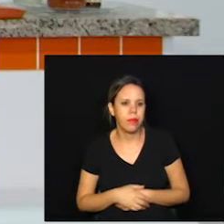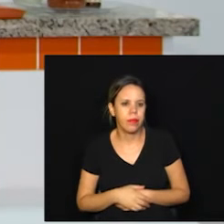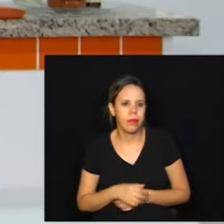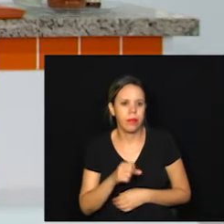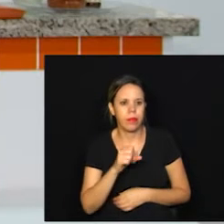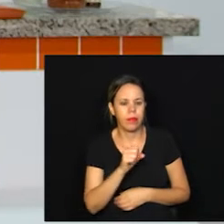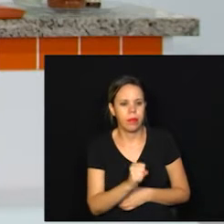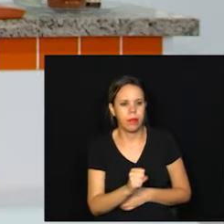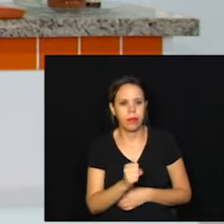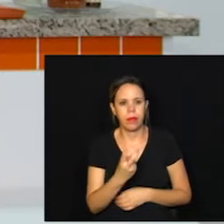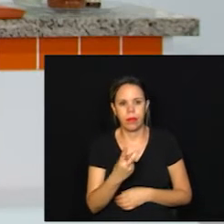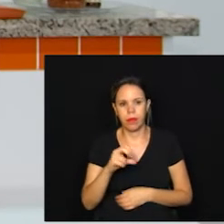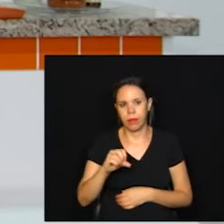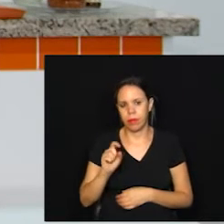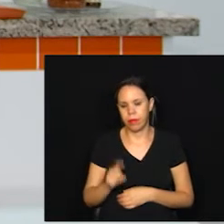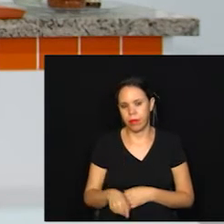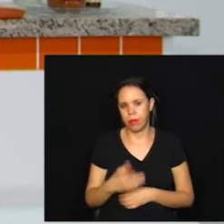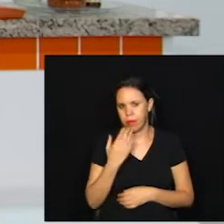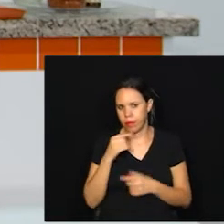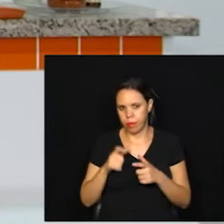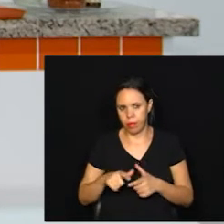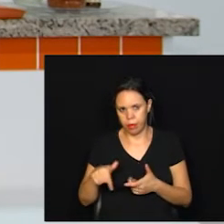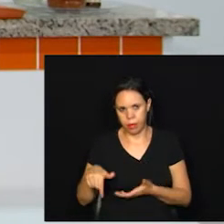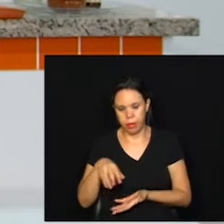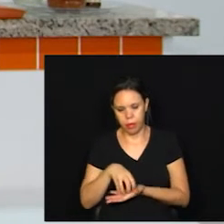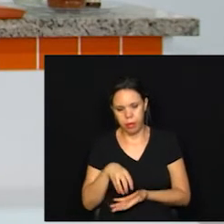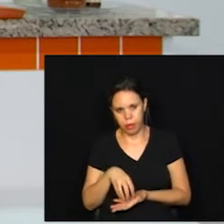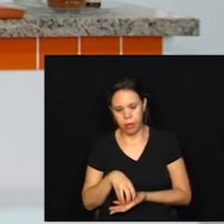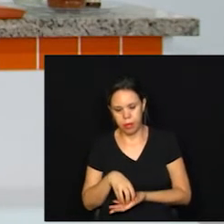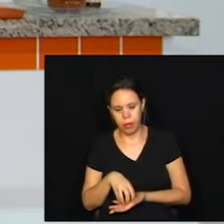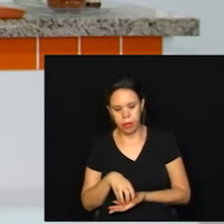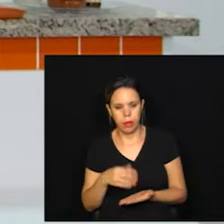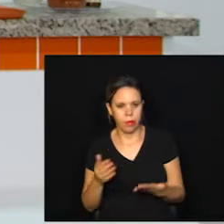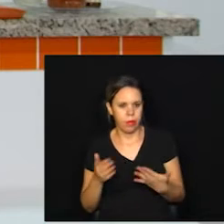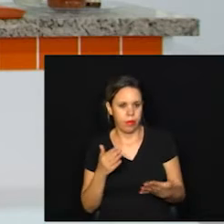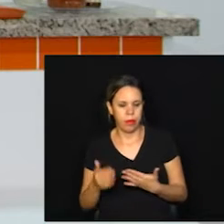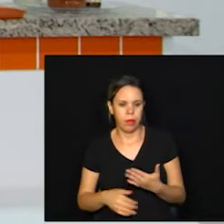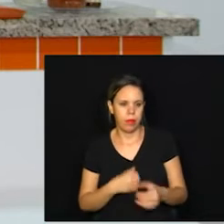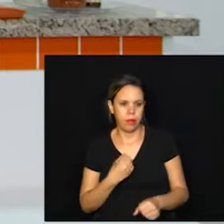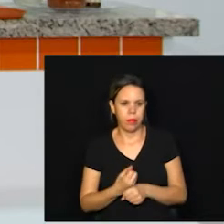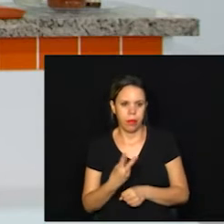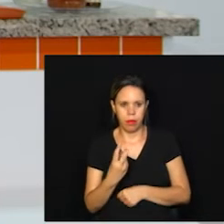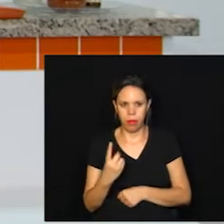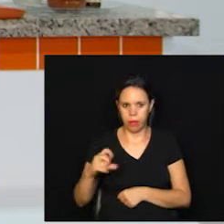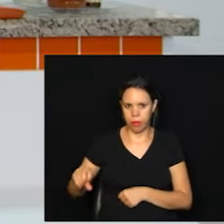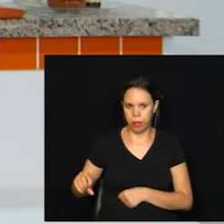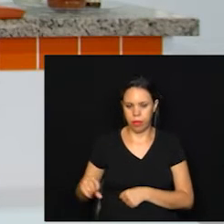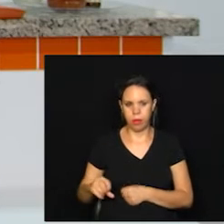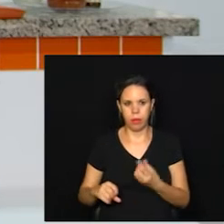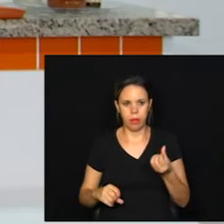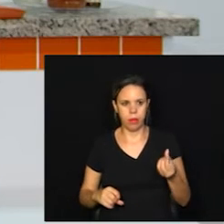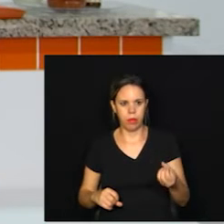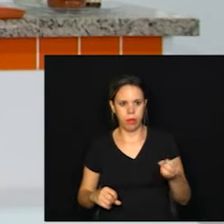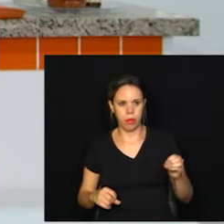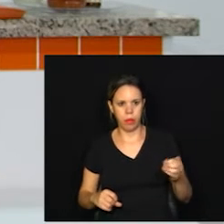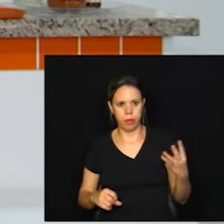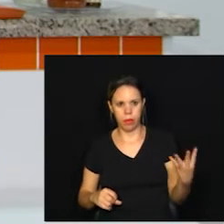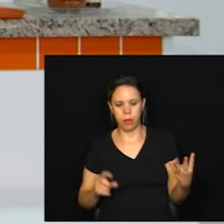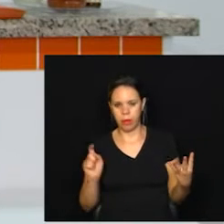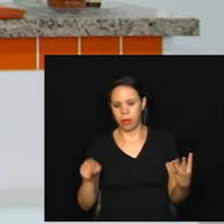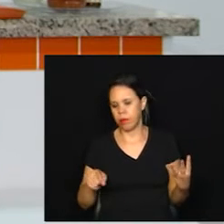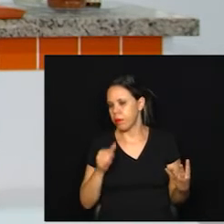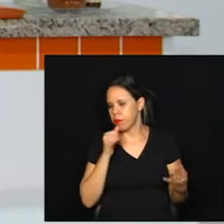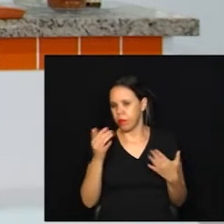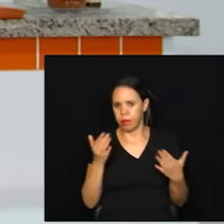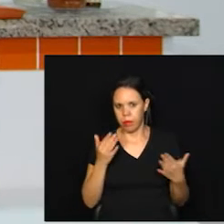829 mil refeições aqui na unidade, em comparação com 2019, tinham sido 604 mil. É isso que o senhor estava dizendo a